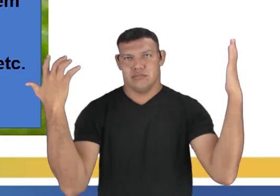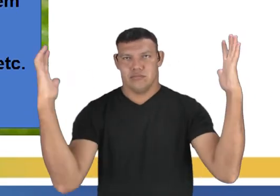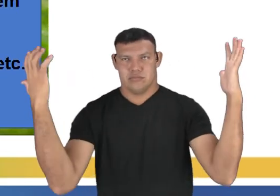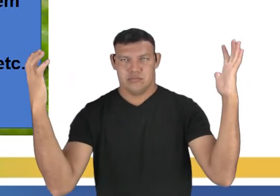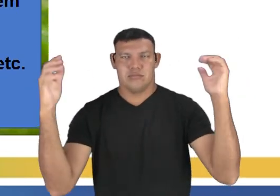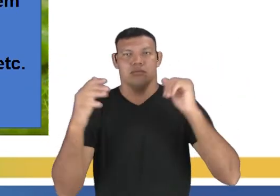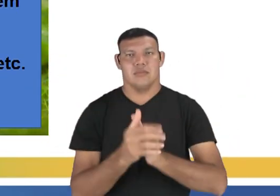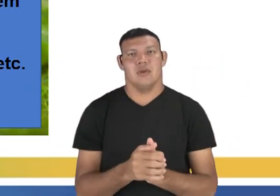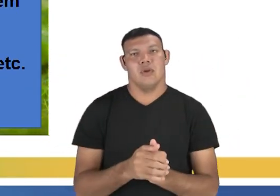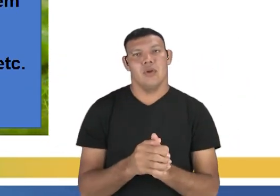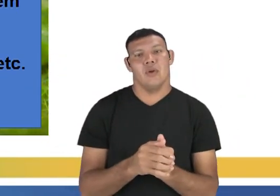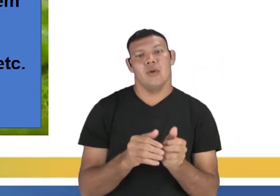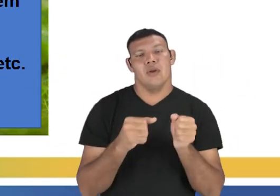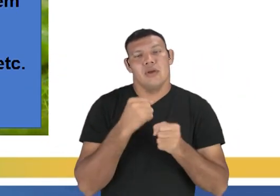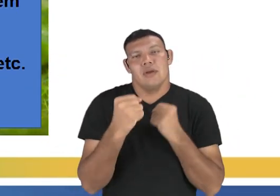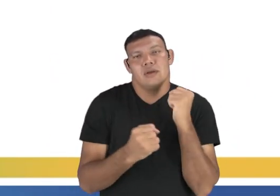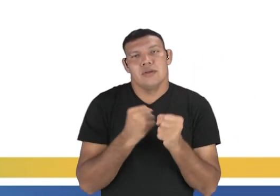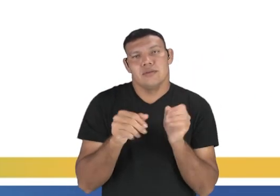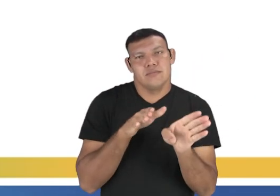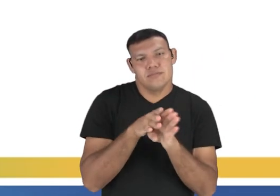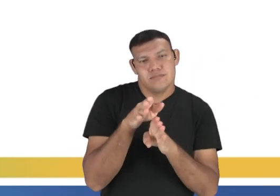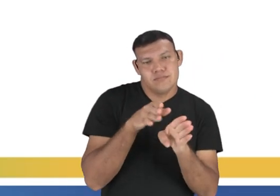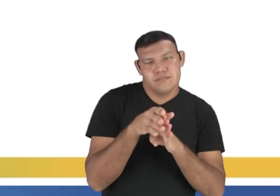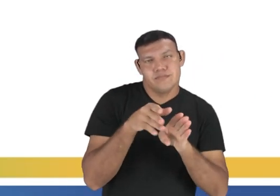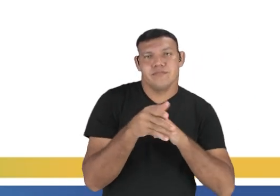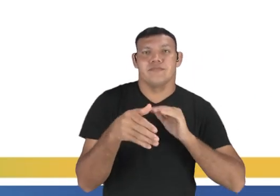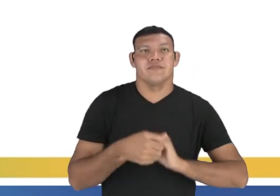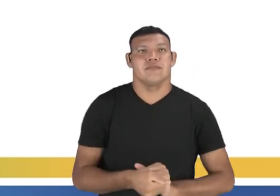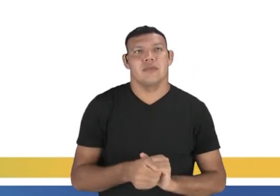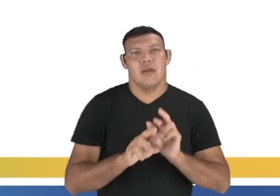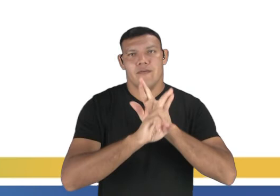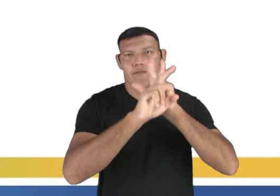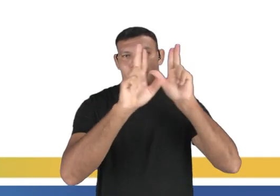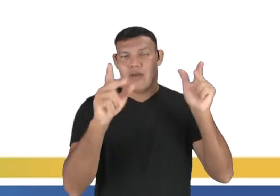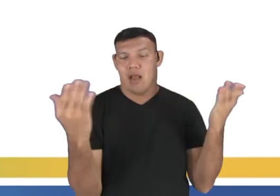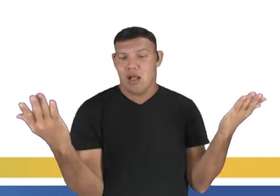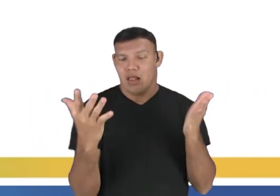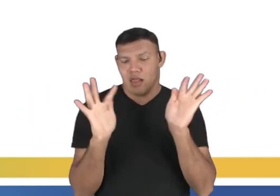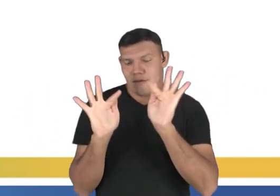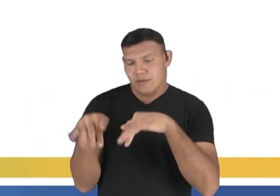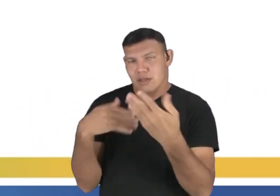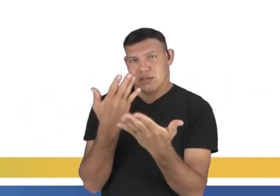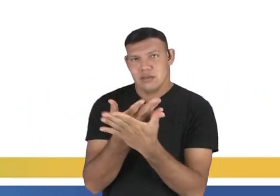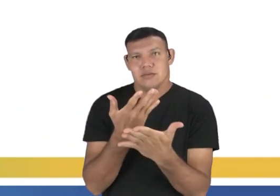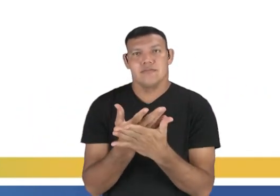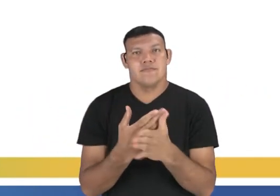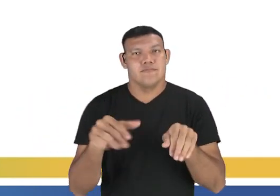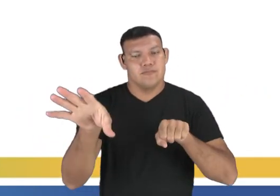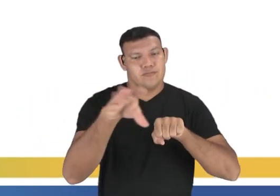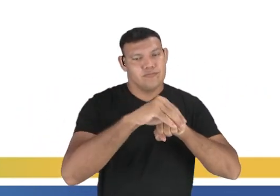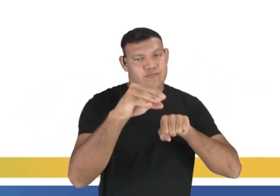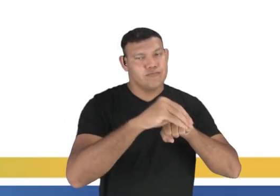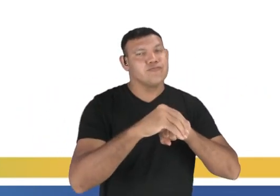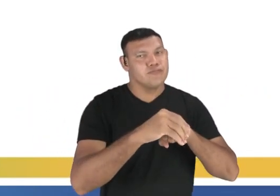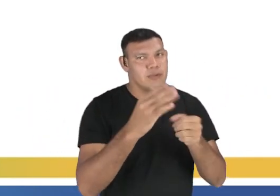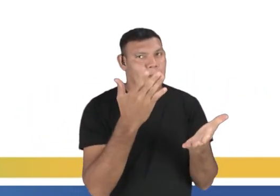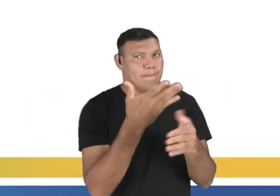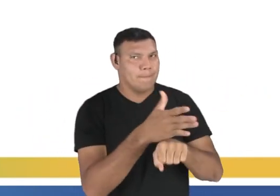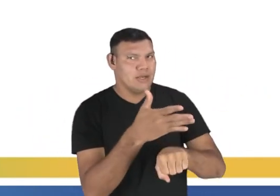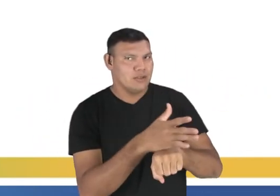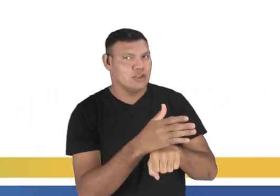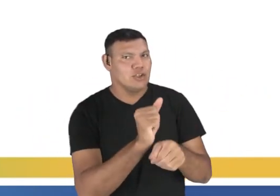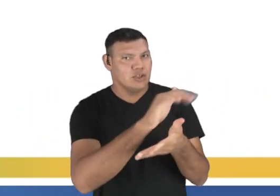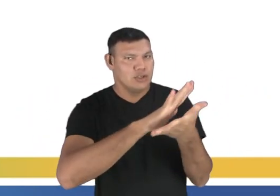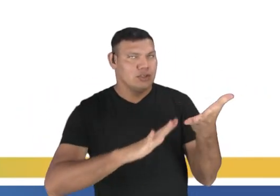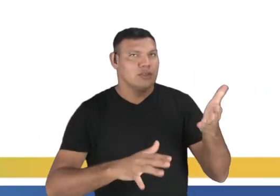de orientação, etc, tá bom? Para finalizar, vamos exercitar o nosso aprendizado e ver o que conseguimos aprender na aula de